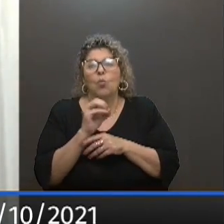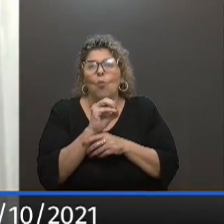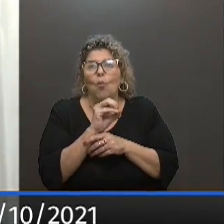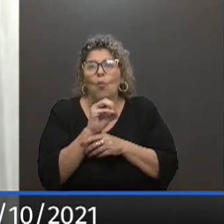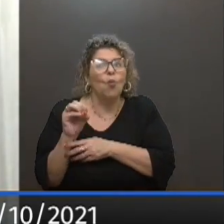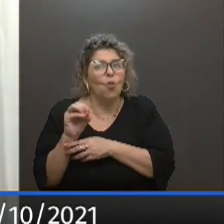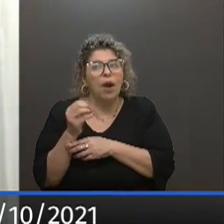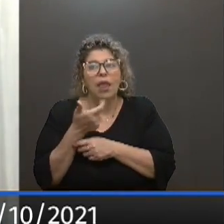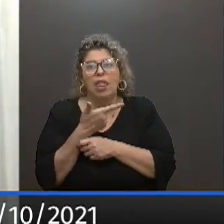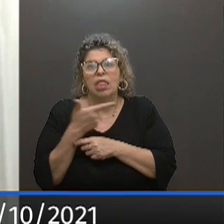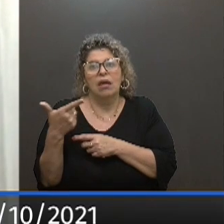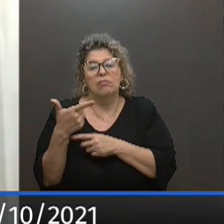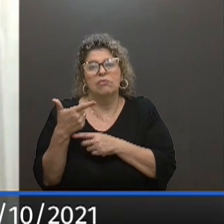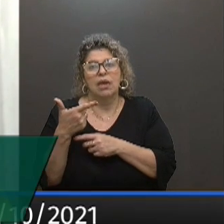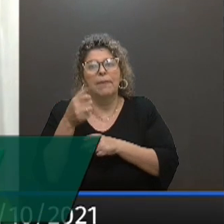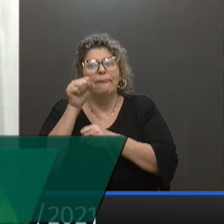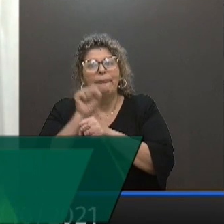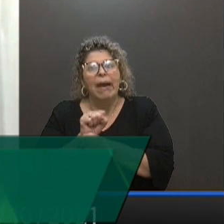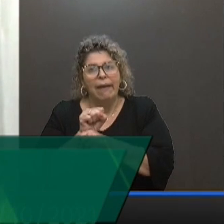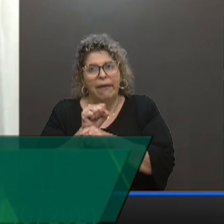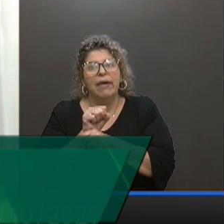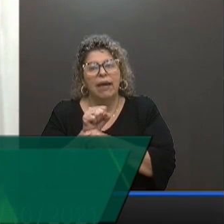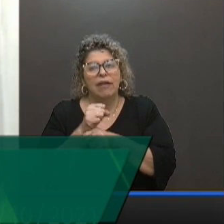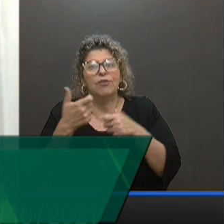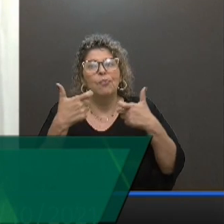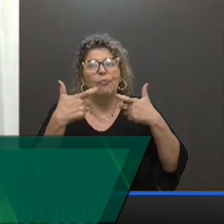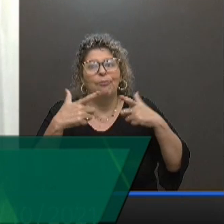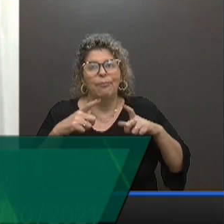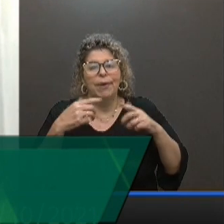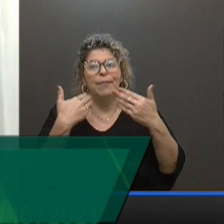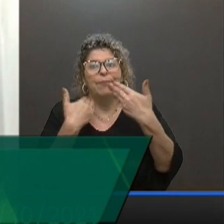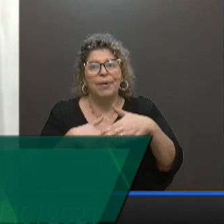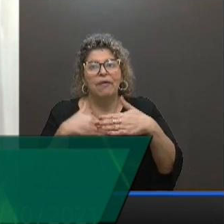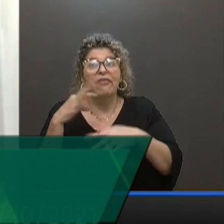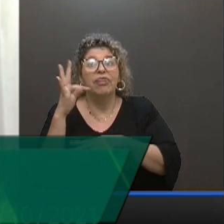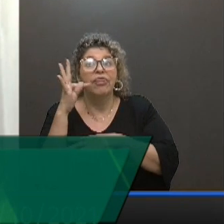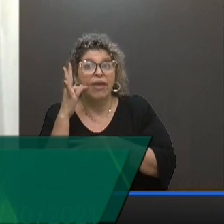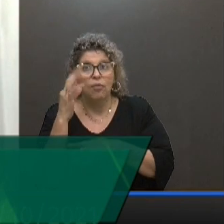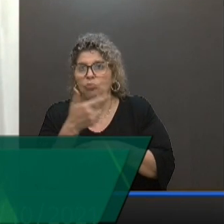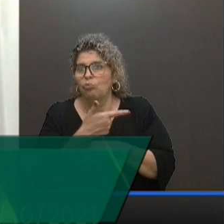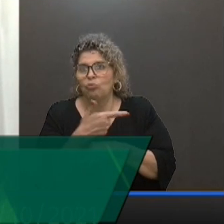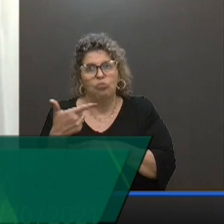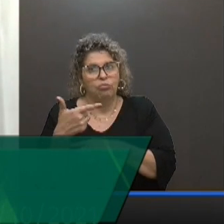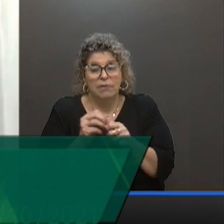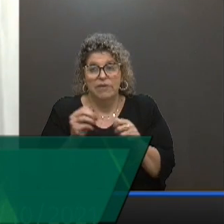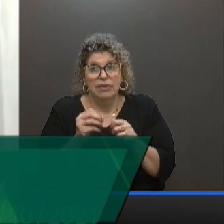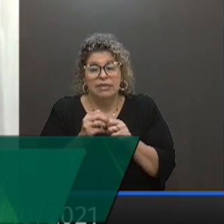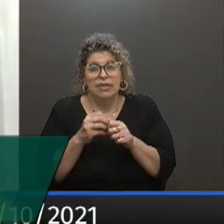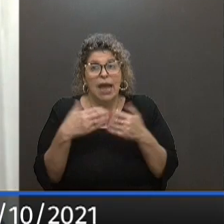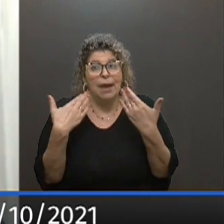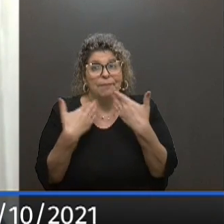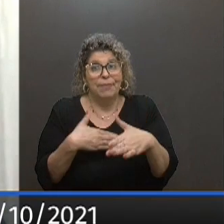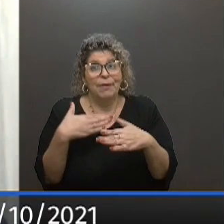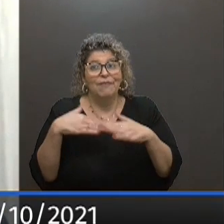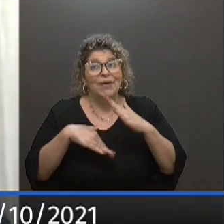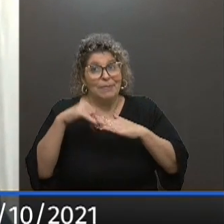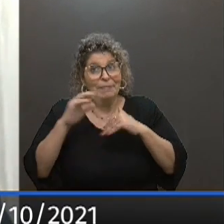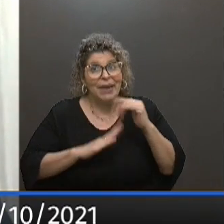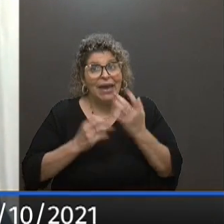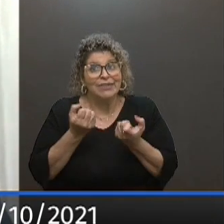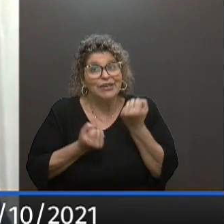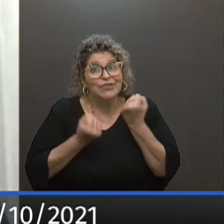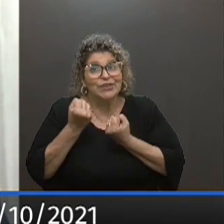hoje não há represamento de provas teóricas no estado as provas teóricas estão em dia é e as questões